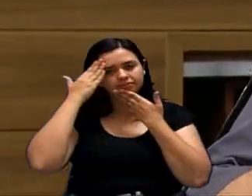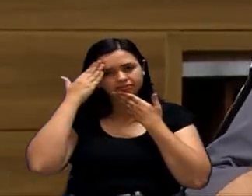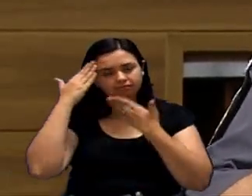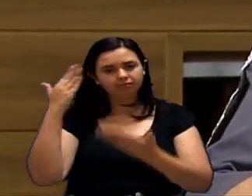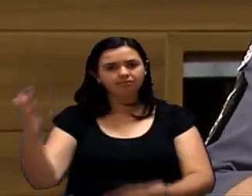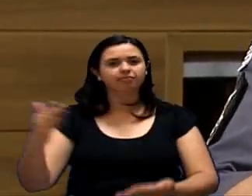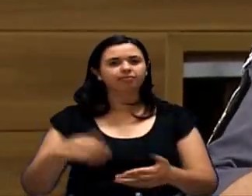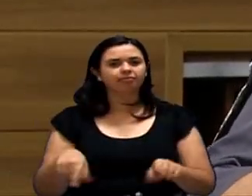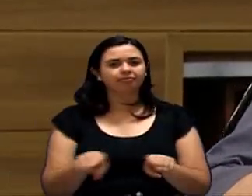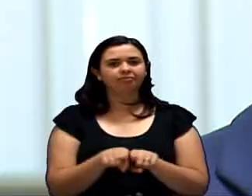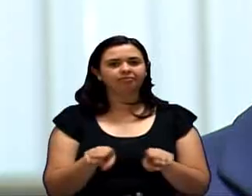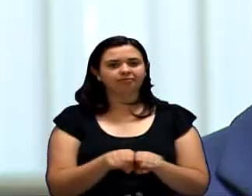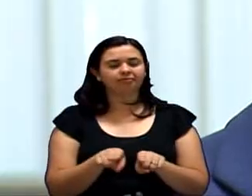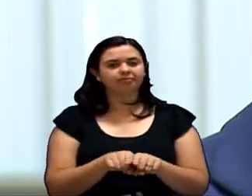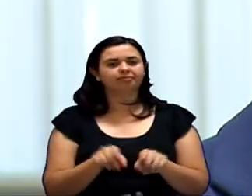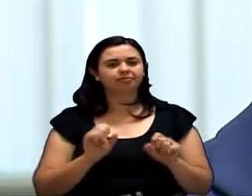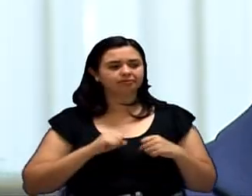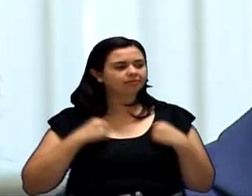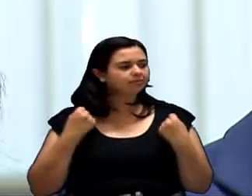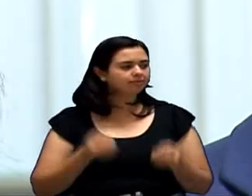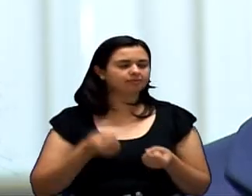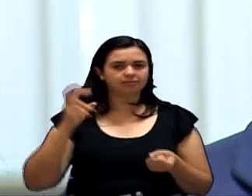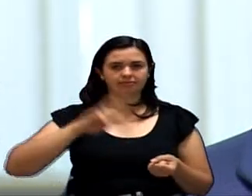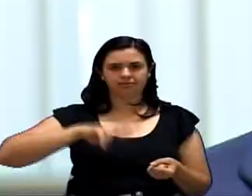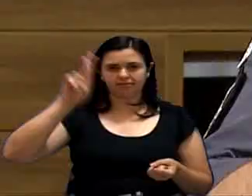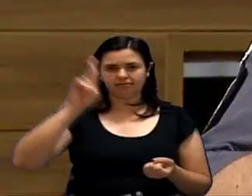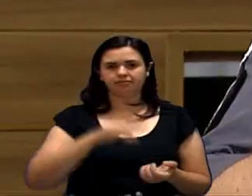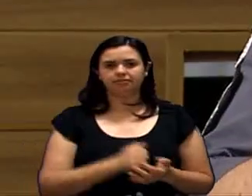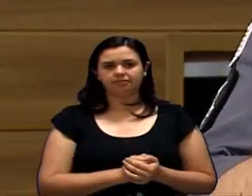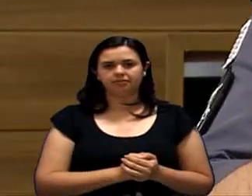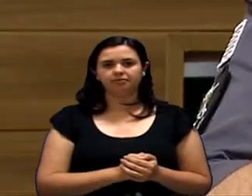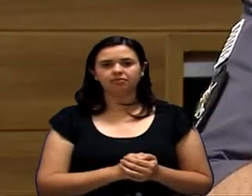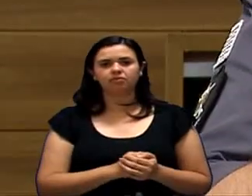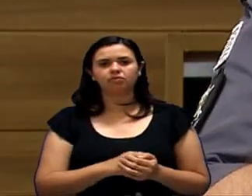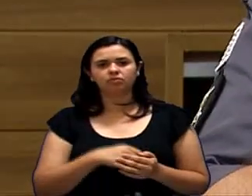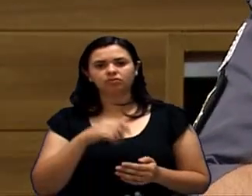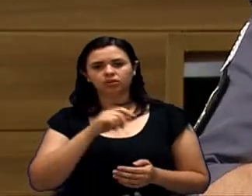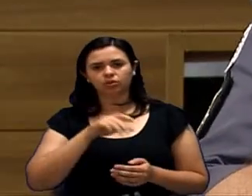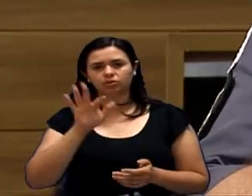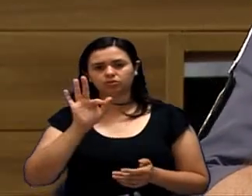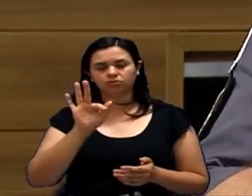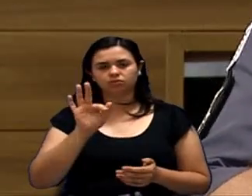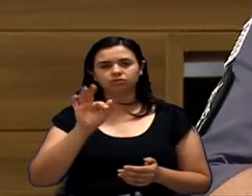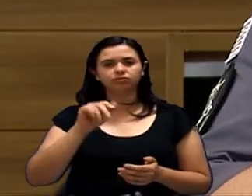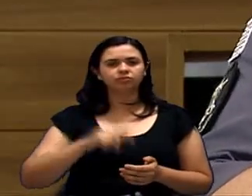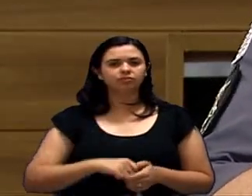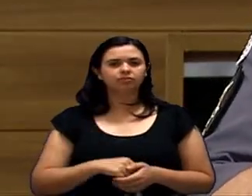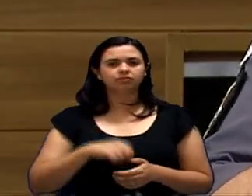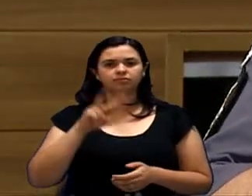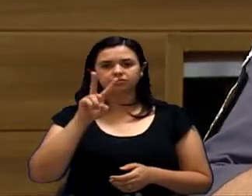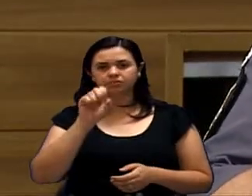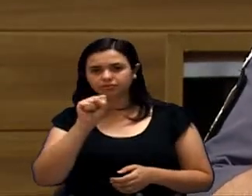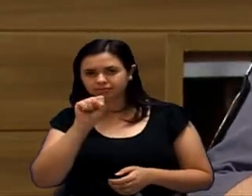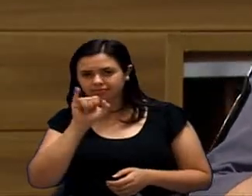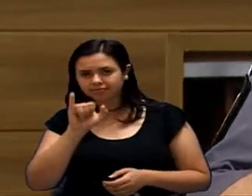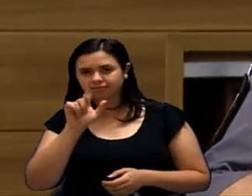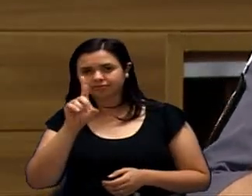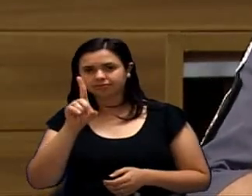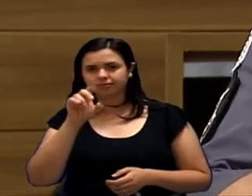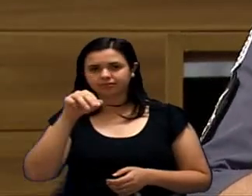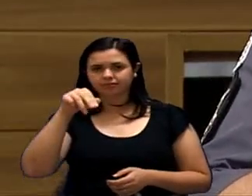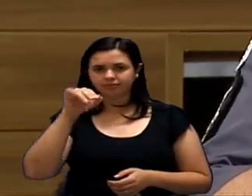Estou nesse ato representando o tenente-coronel Sidney Roberto Vieira Gomes, nosso comandante. Ele